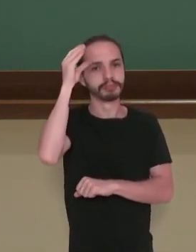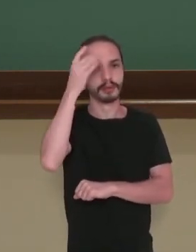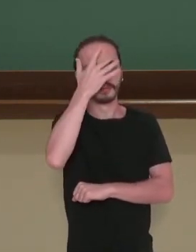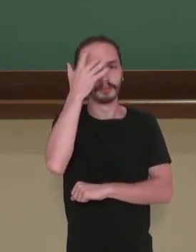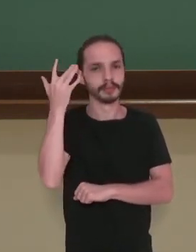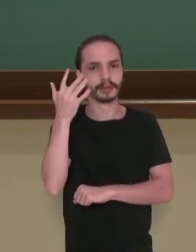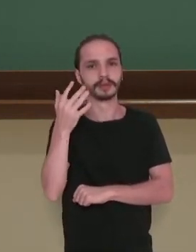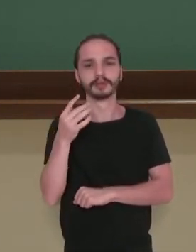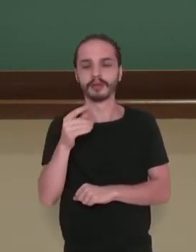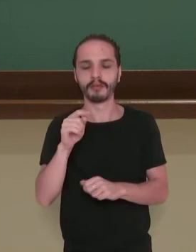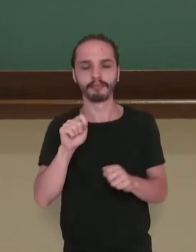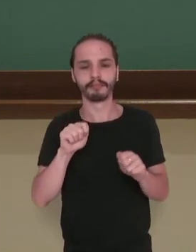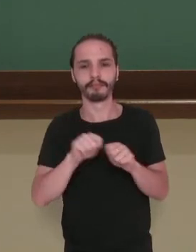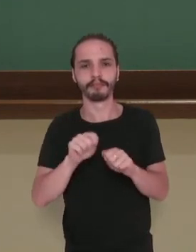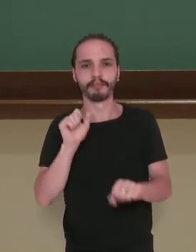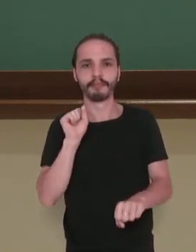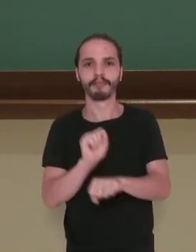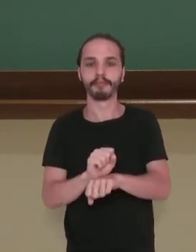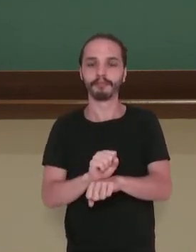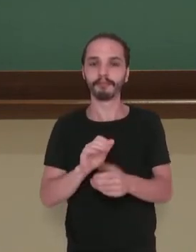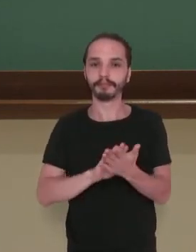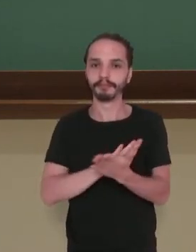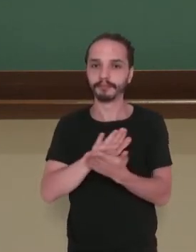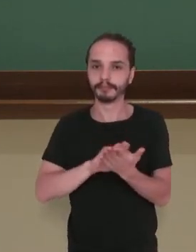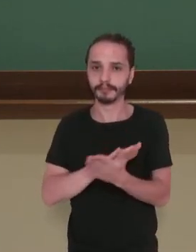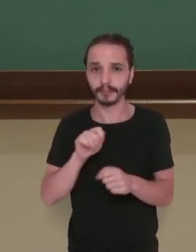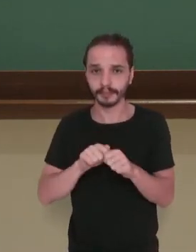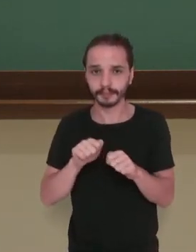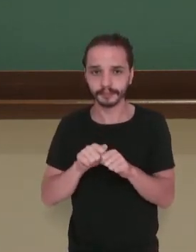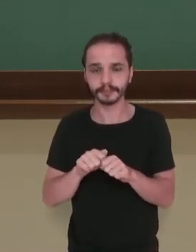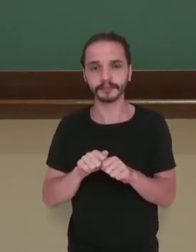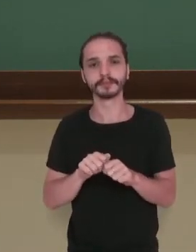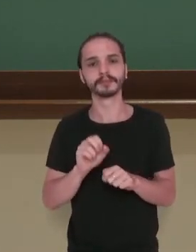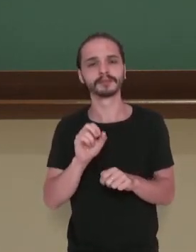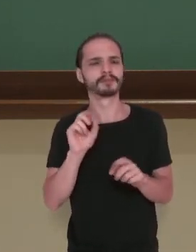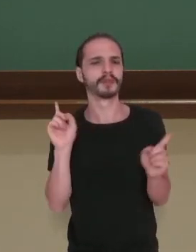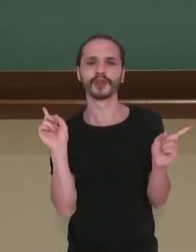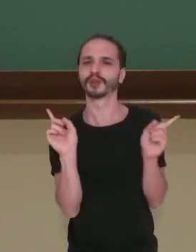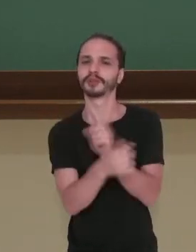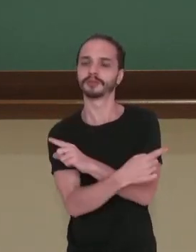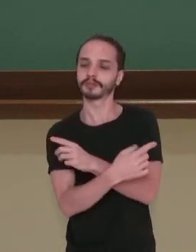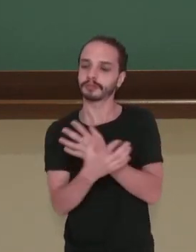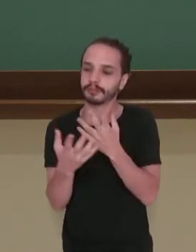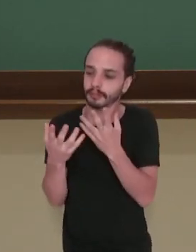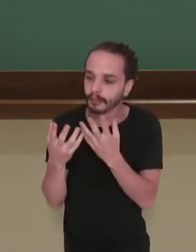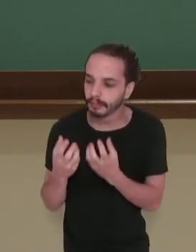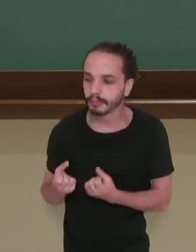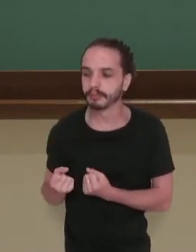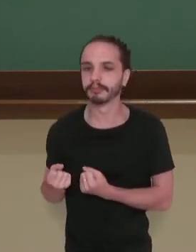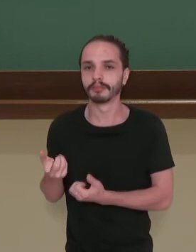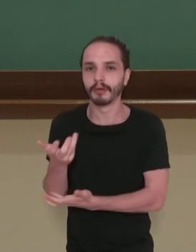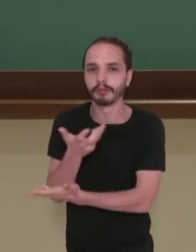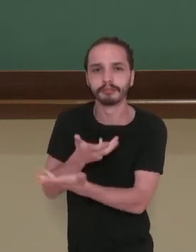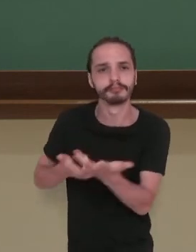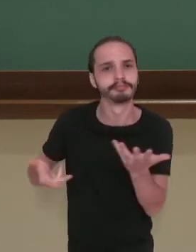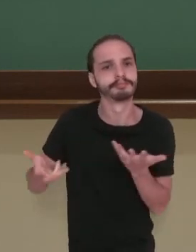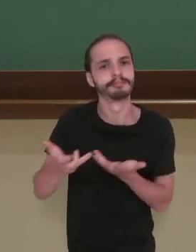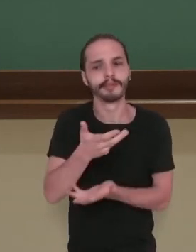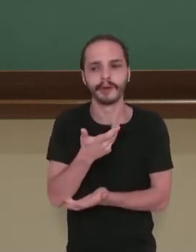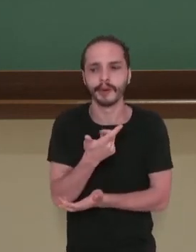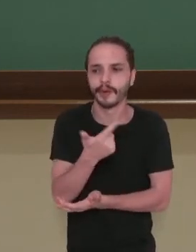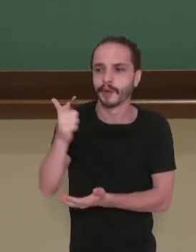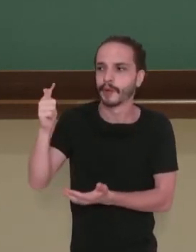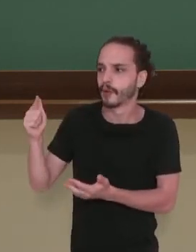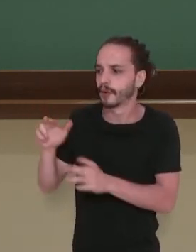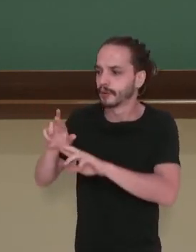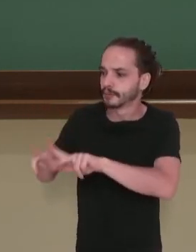não praticar isso. Ao contrário, praticar a acolhida, a integração do outro, do